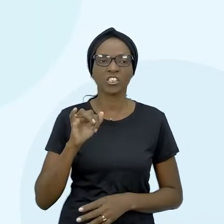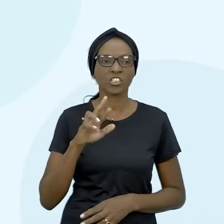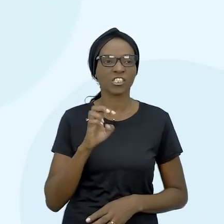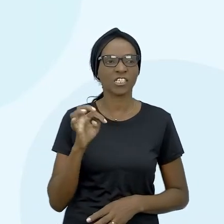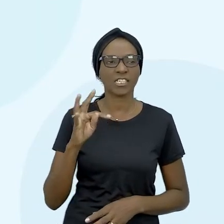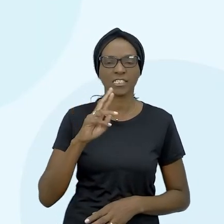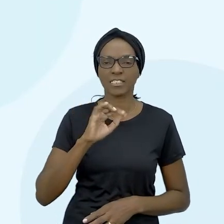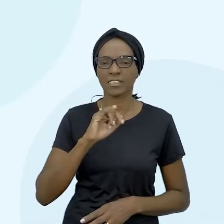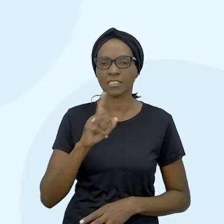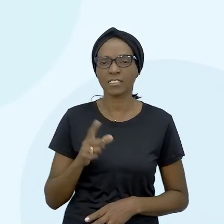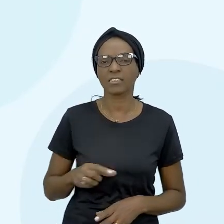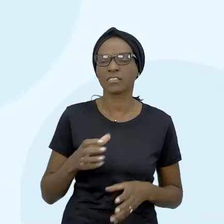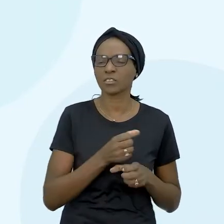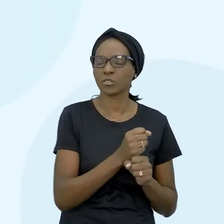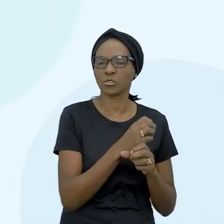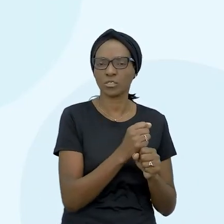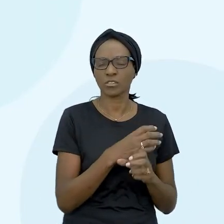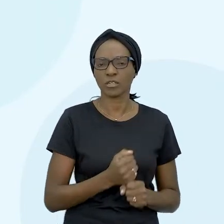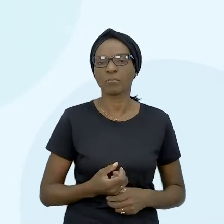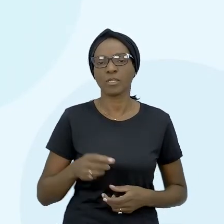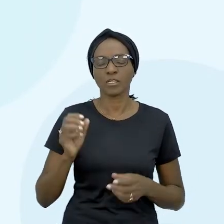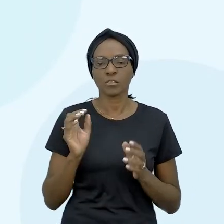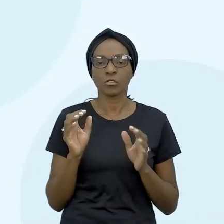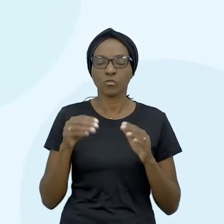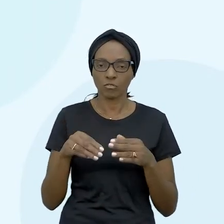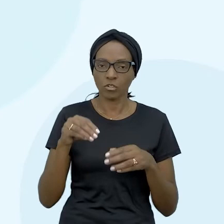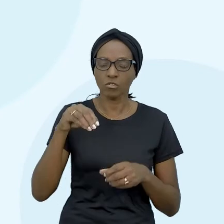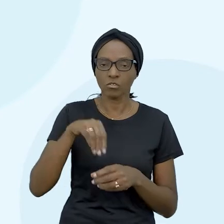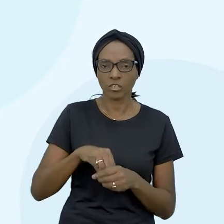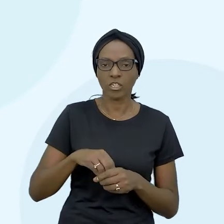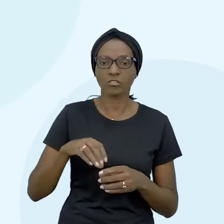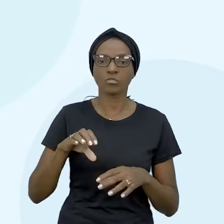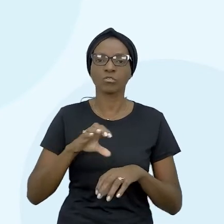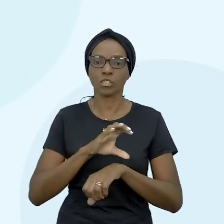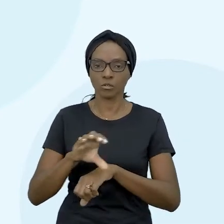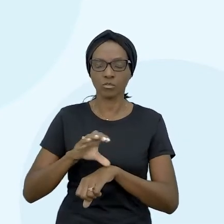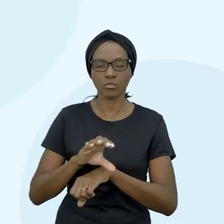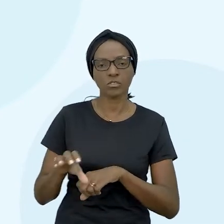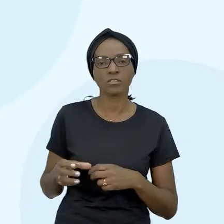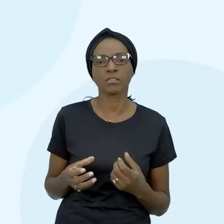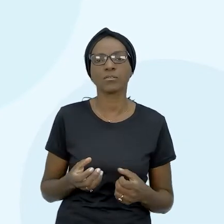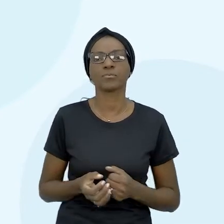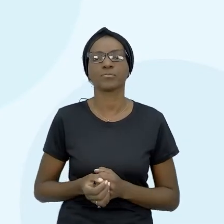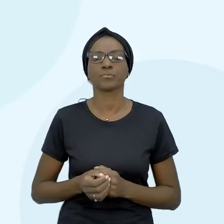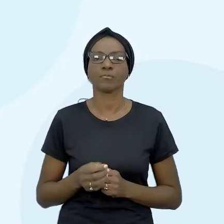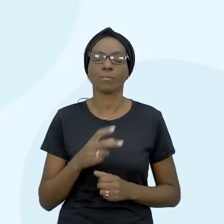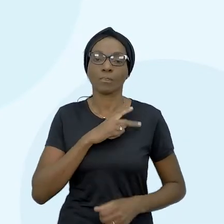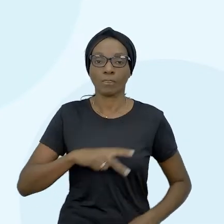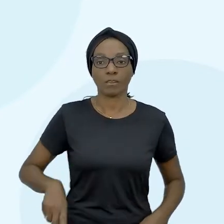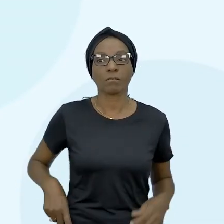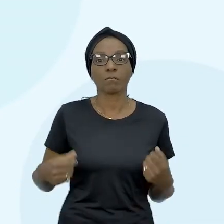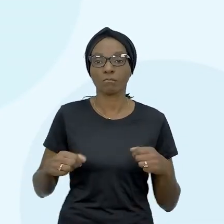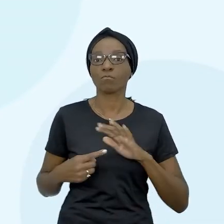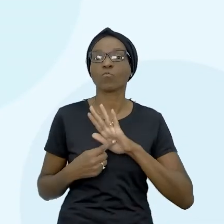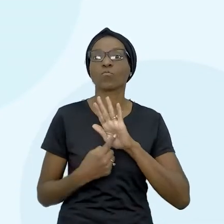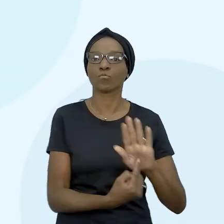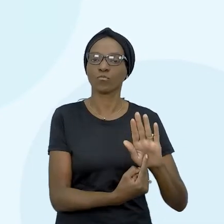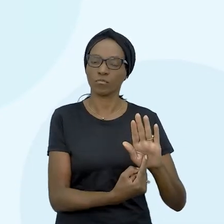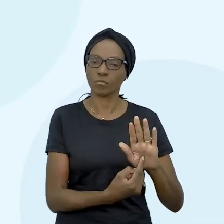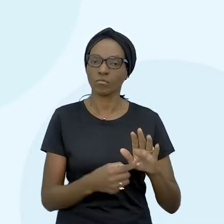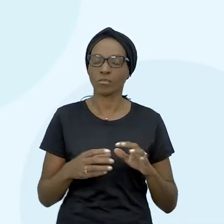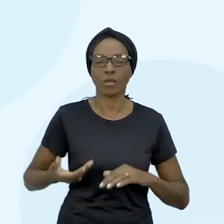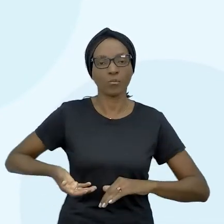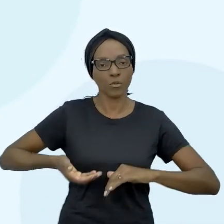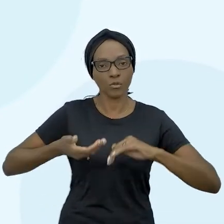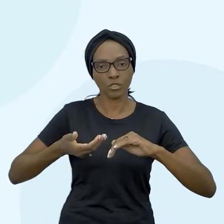previstas na Constituição, tá certo? Então, o presidente precisa provar ali, mostrar, né, para o